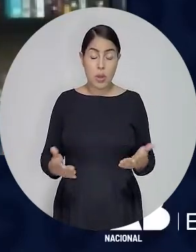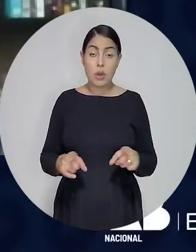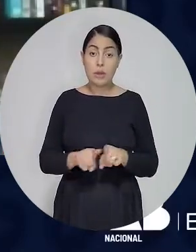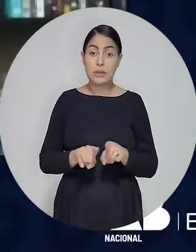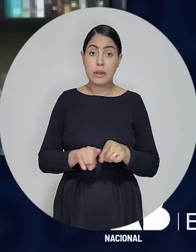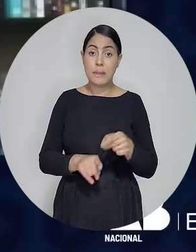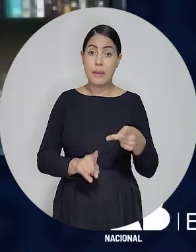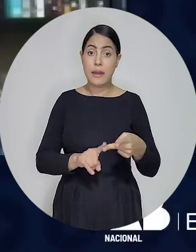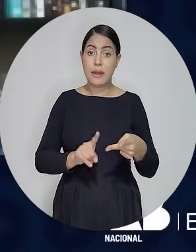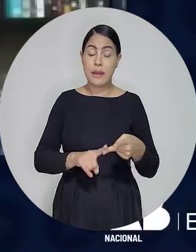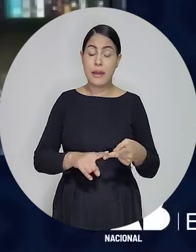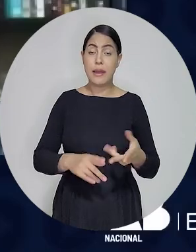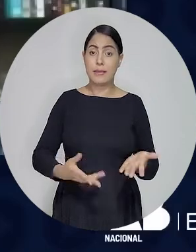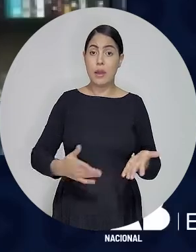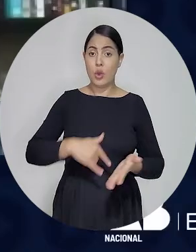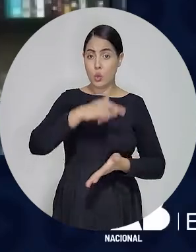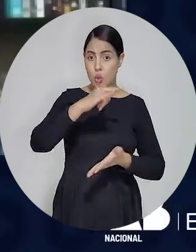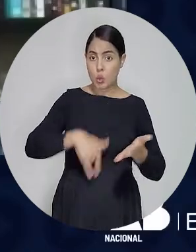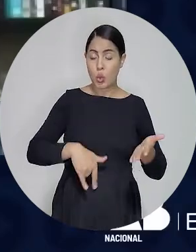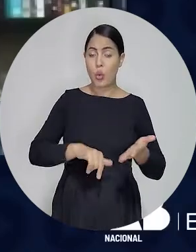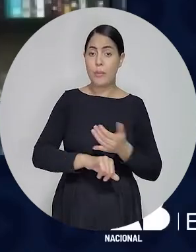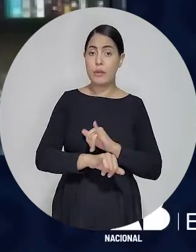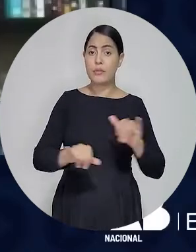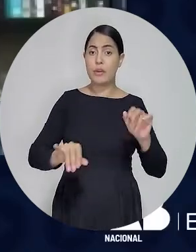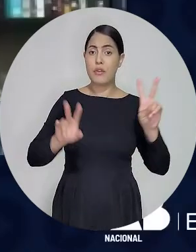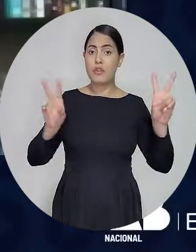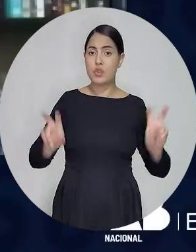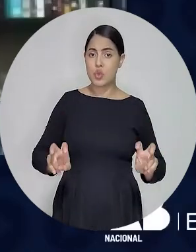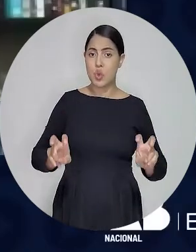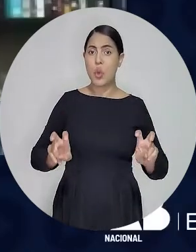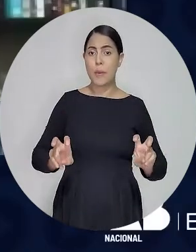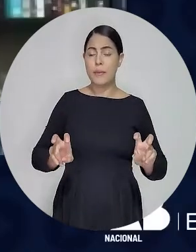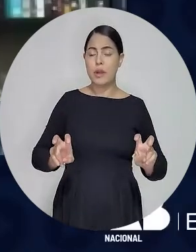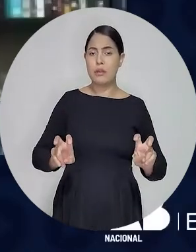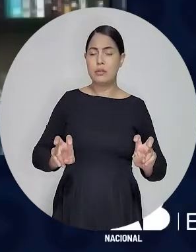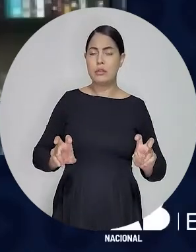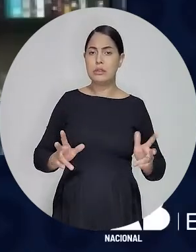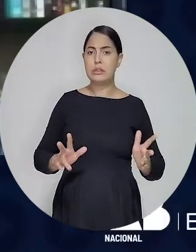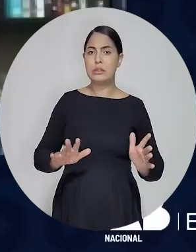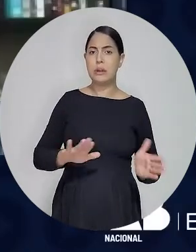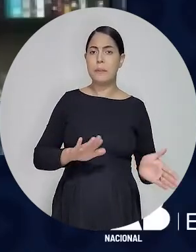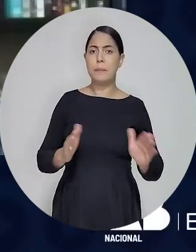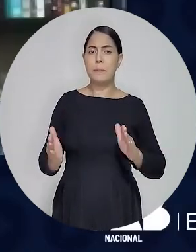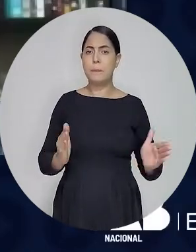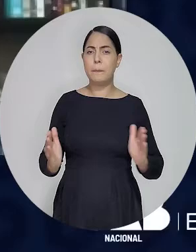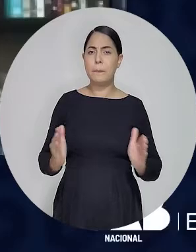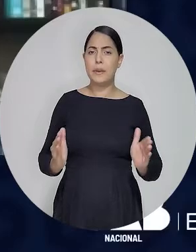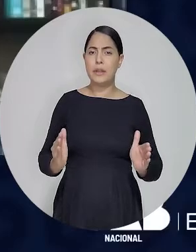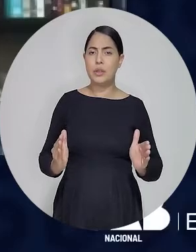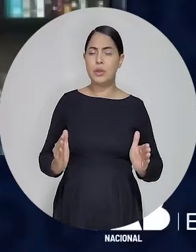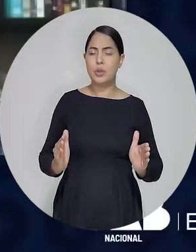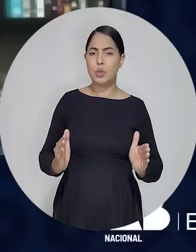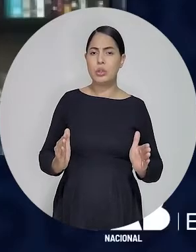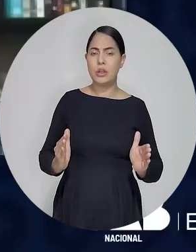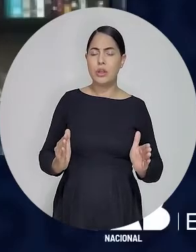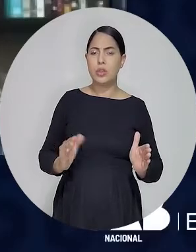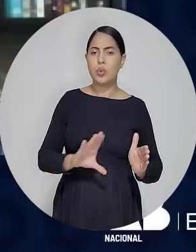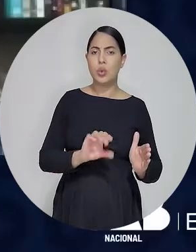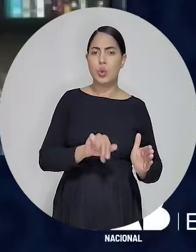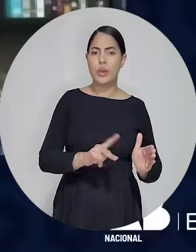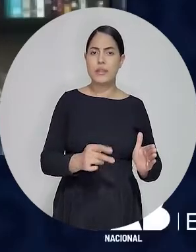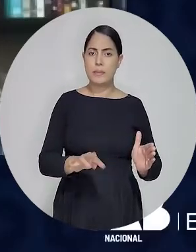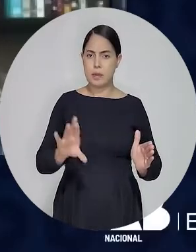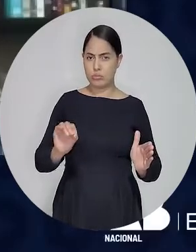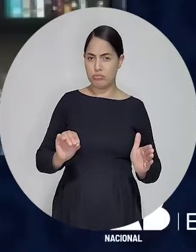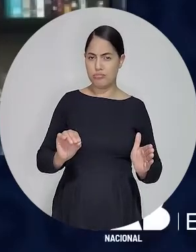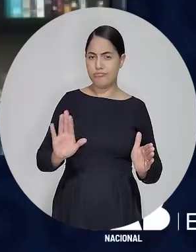procuração outorgada a este advogado limitava o exercício da transferência dos poderes até o fim da